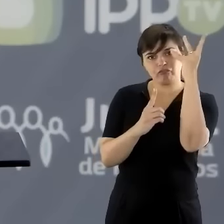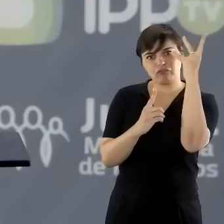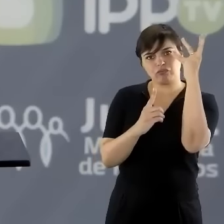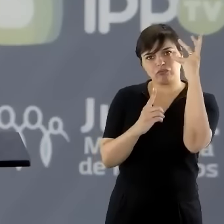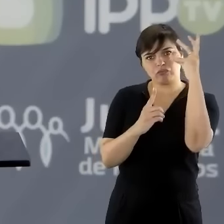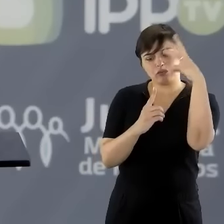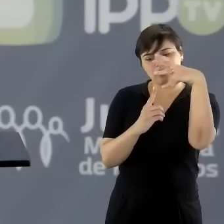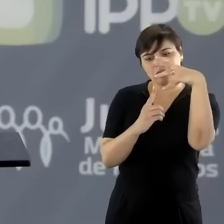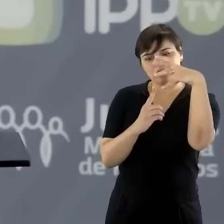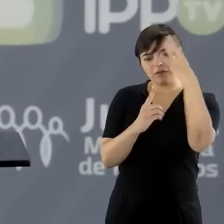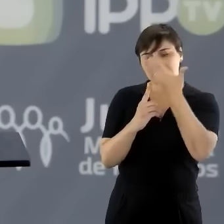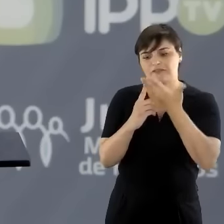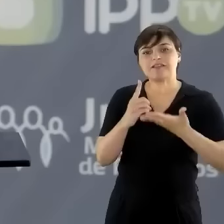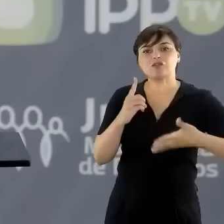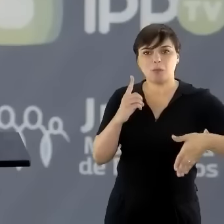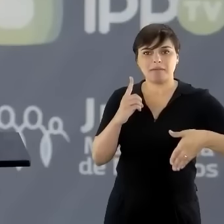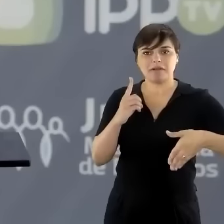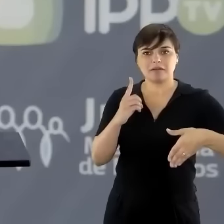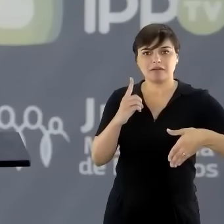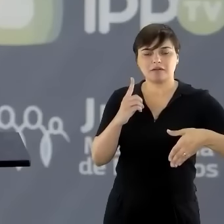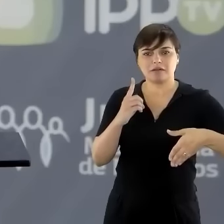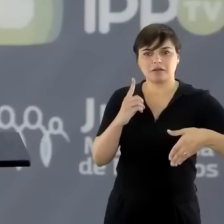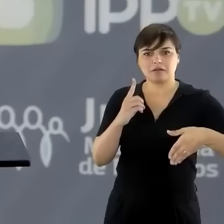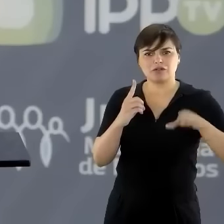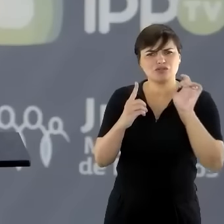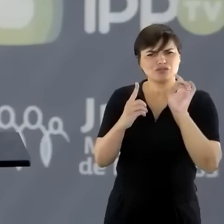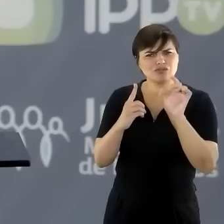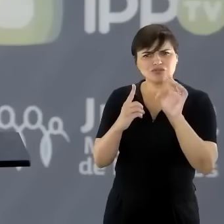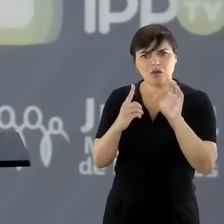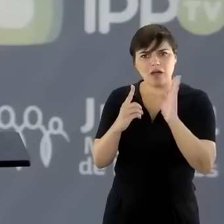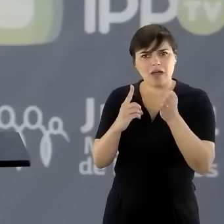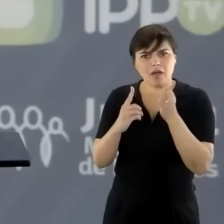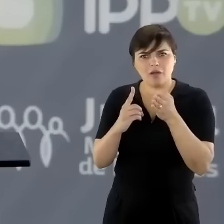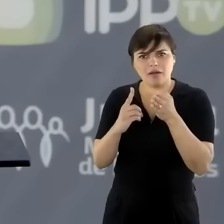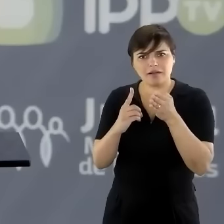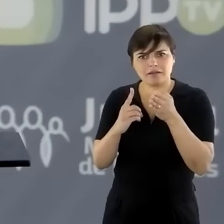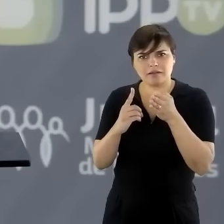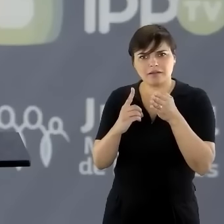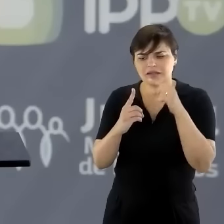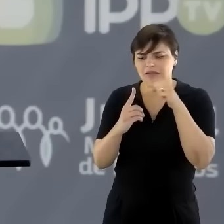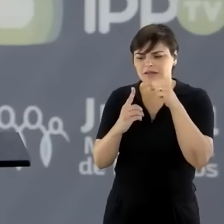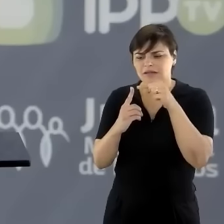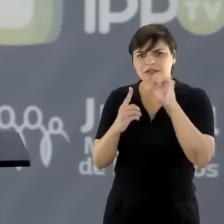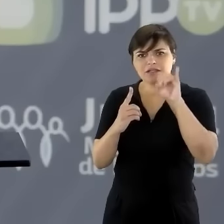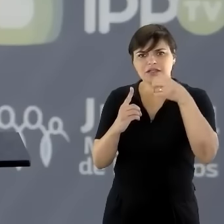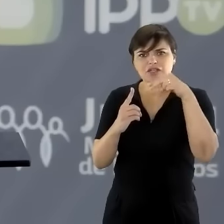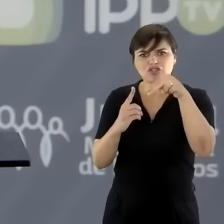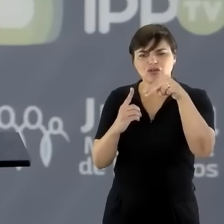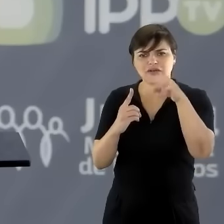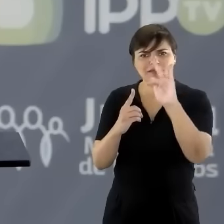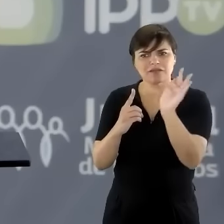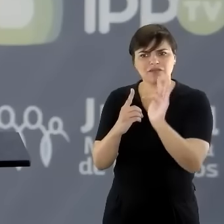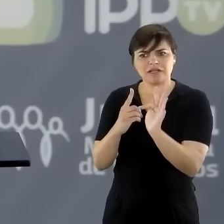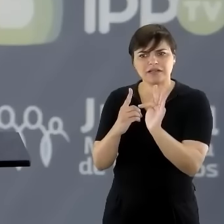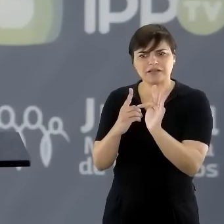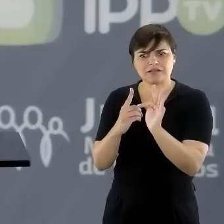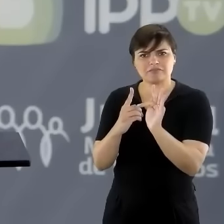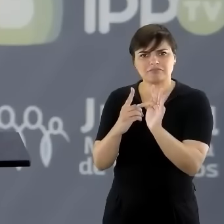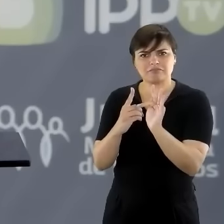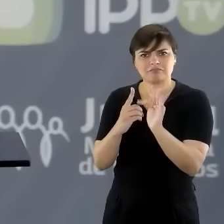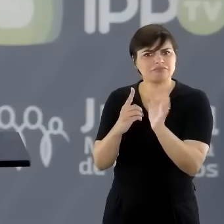cresceu num dia só isso já tem um milagre de Deus aí e e Deus está agindo Ah interessantemente no